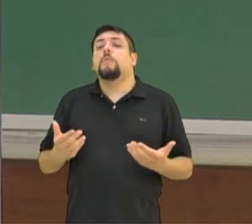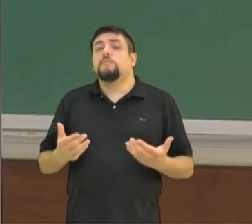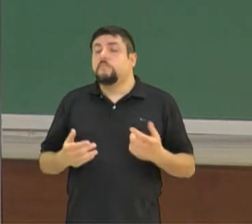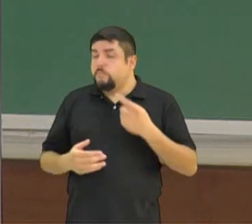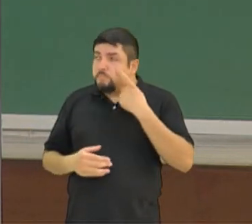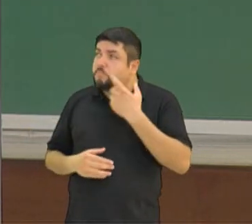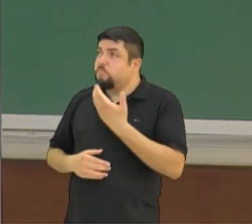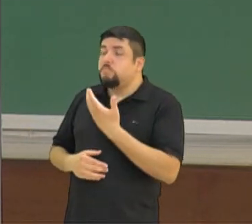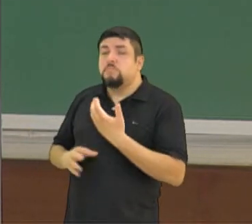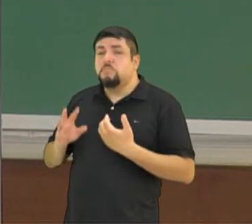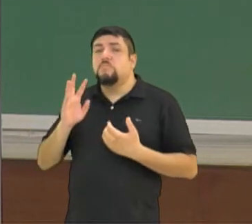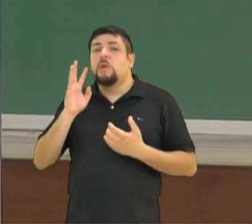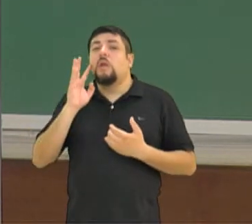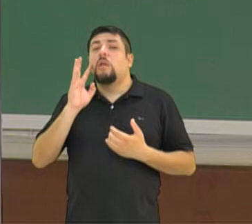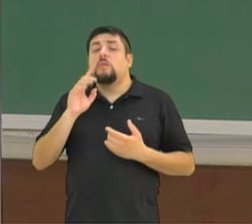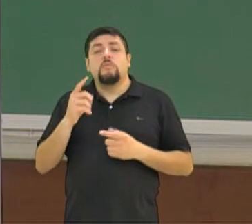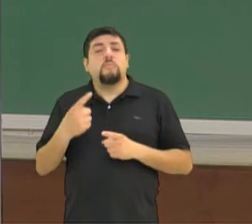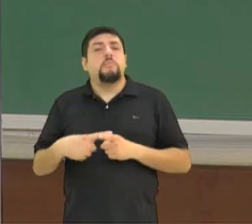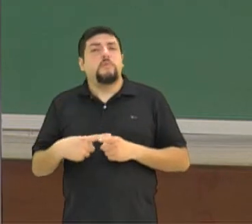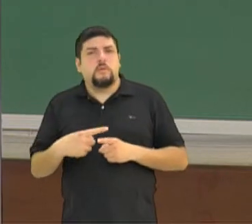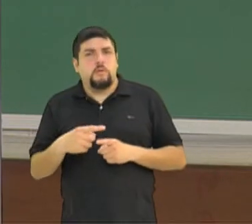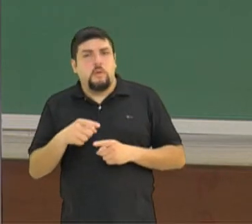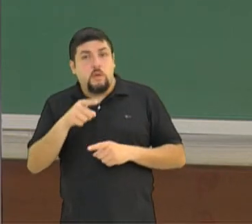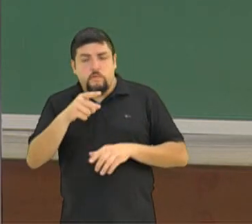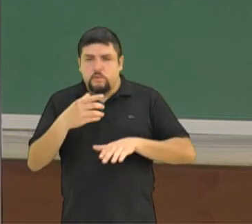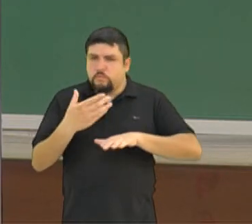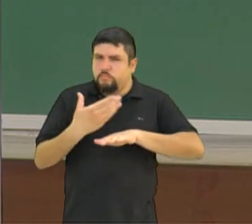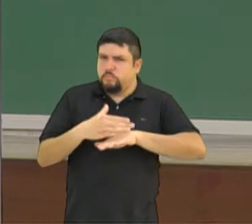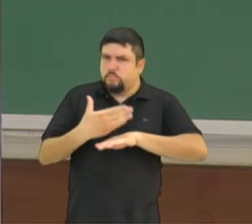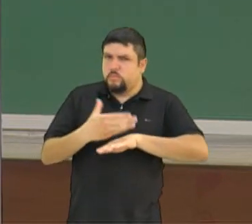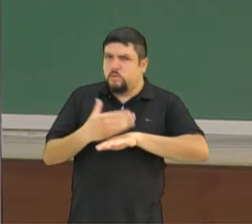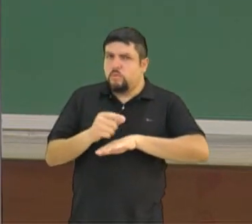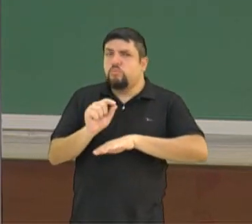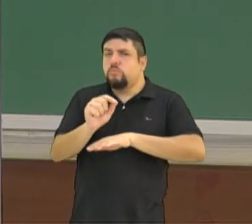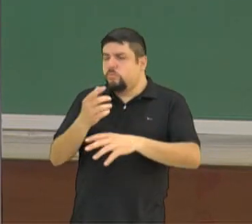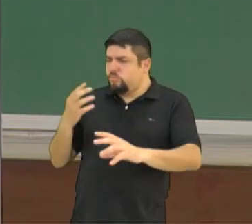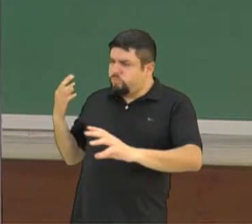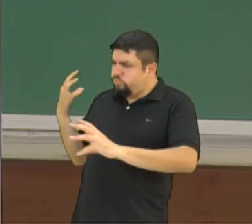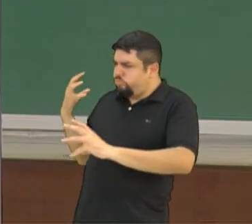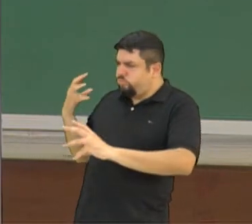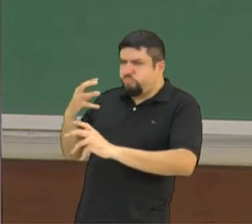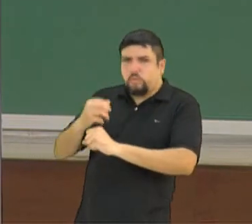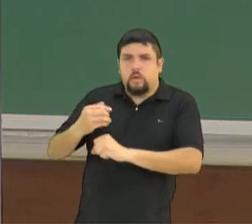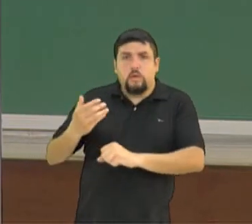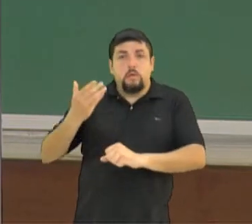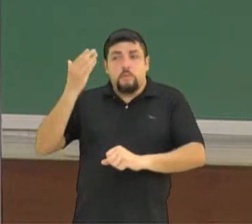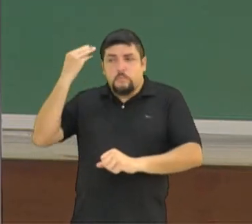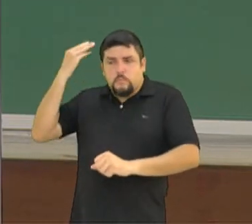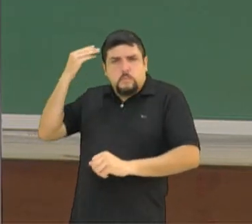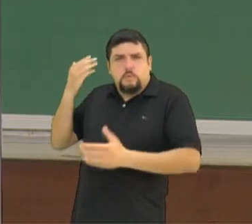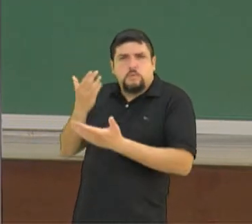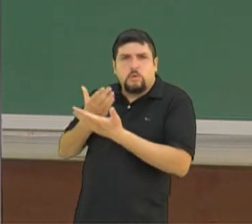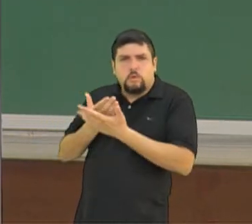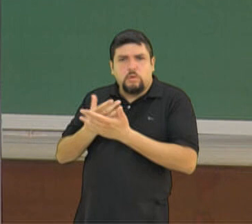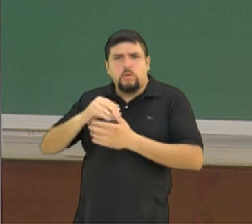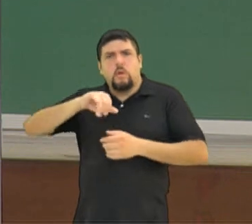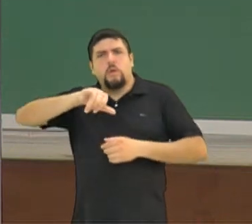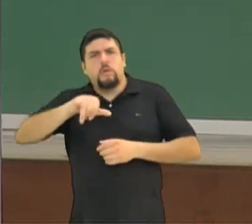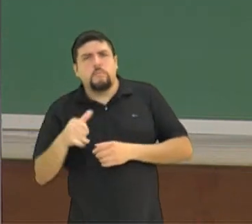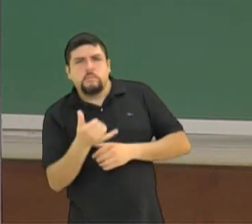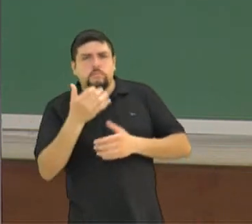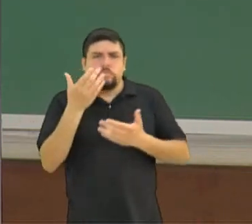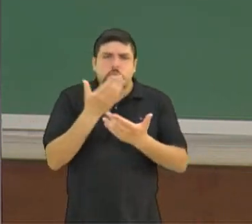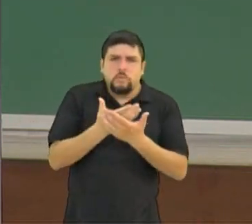porque você acaba tendo que treinar muito do que a gente trabalhou nas primeiras aulas, certo? Eu tenho uma fórmula